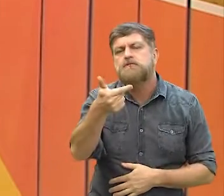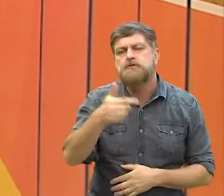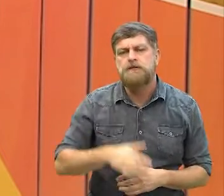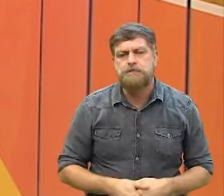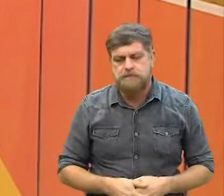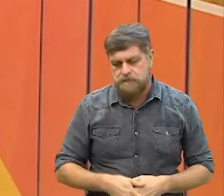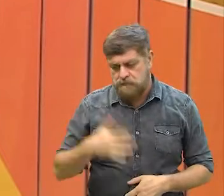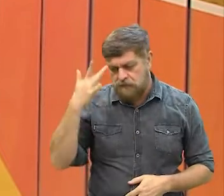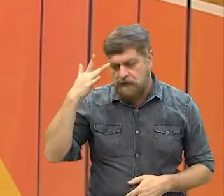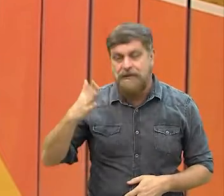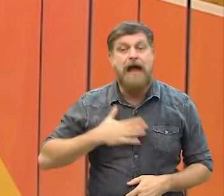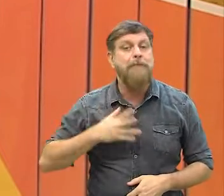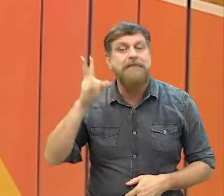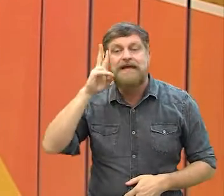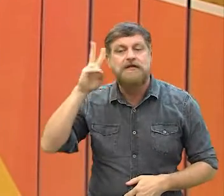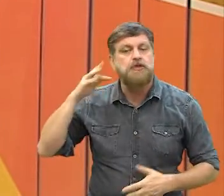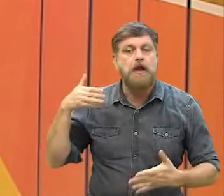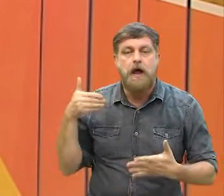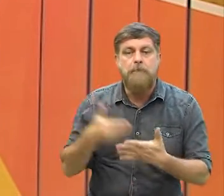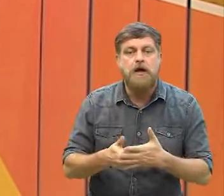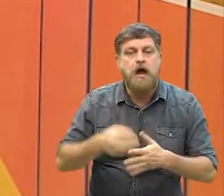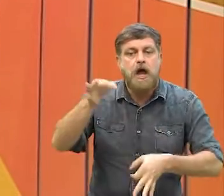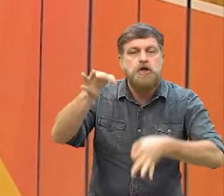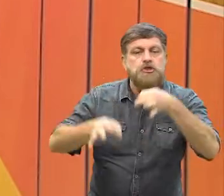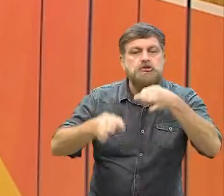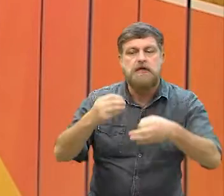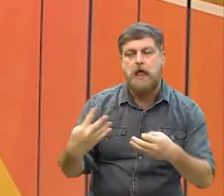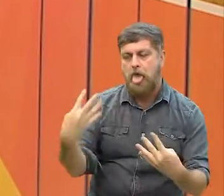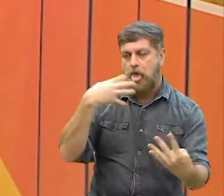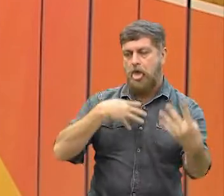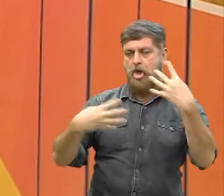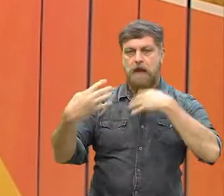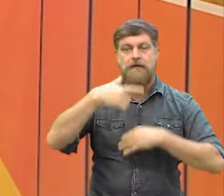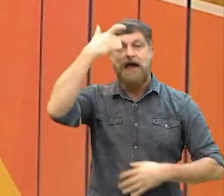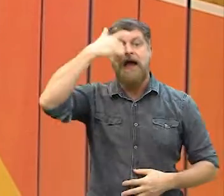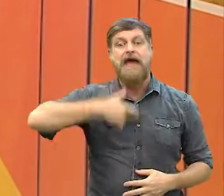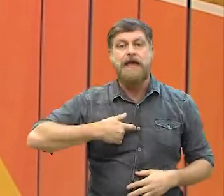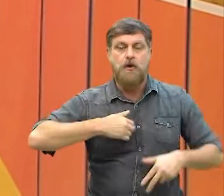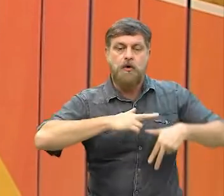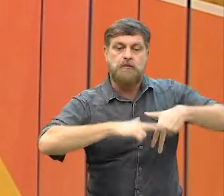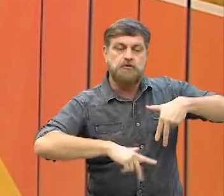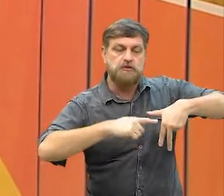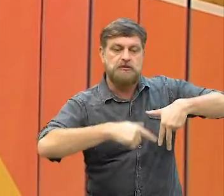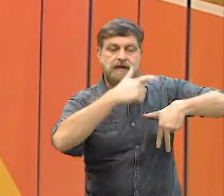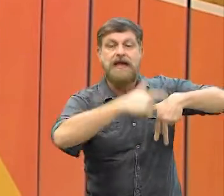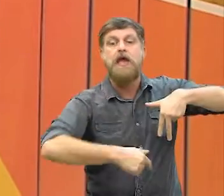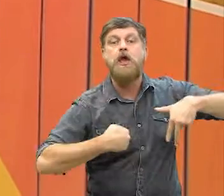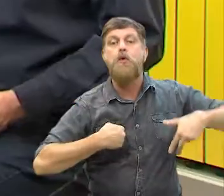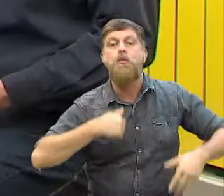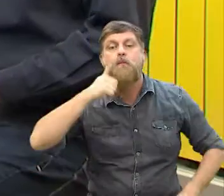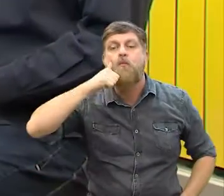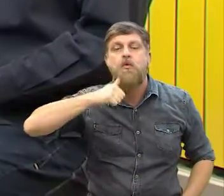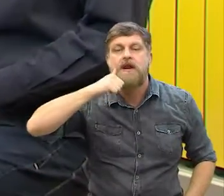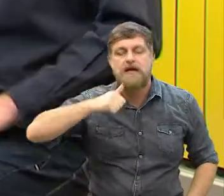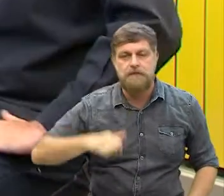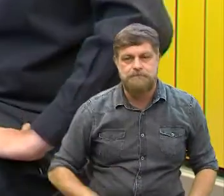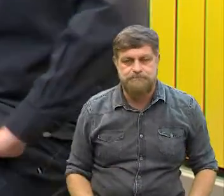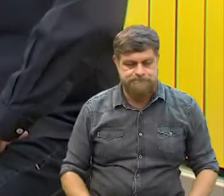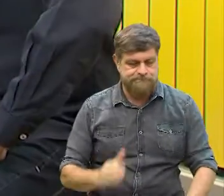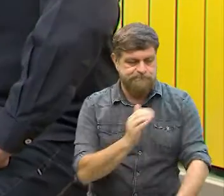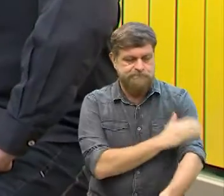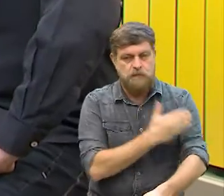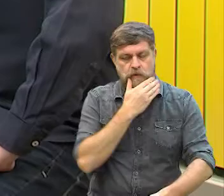Não sabiam da minha história, estavam me julgando pelo fato de eu ser mulher, fecho aspas. O machismo